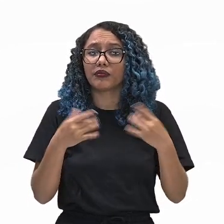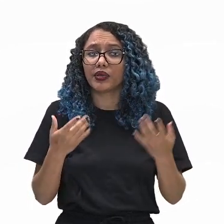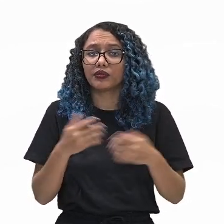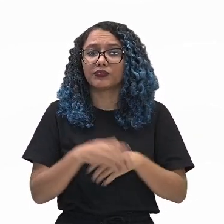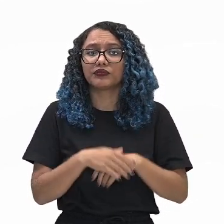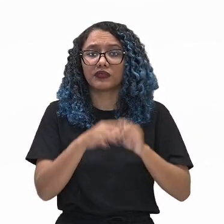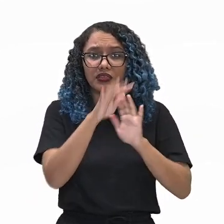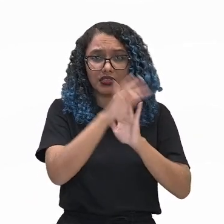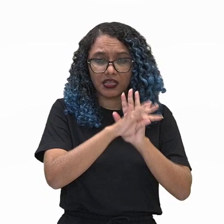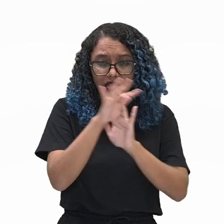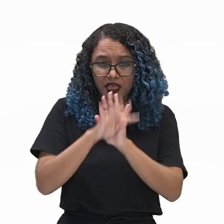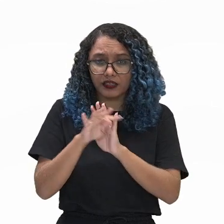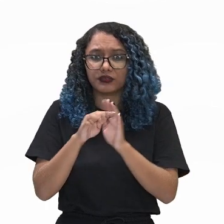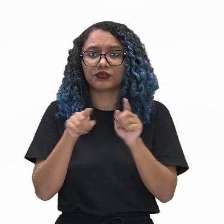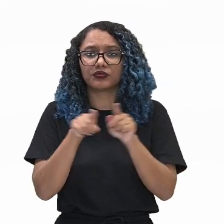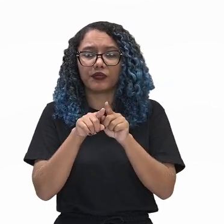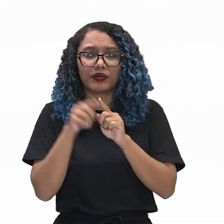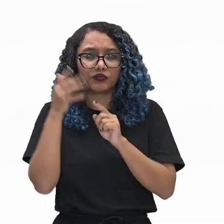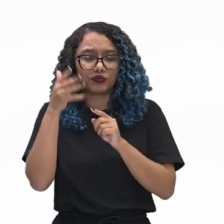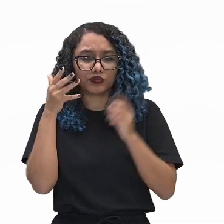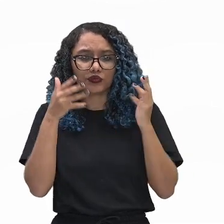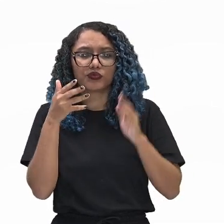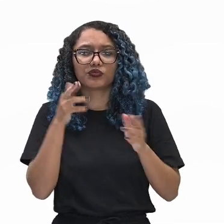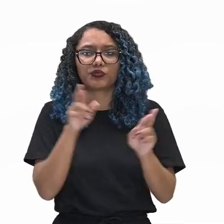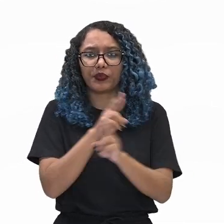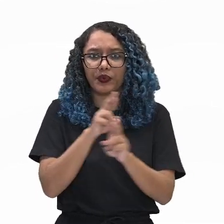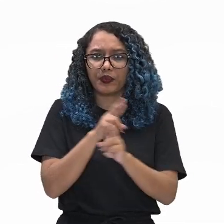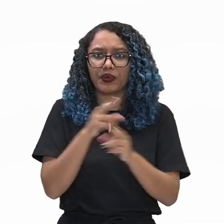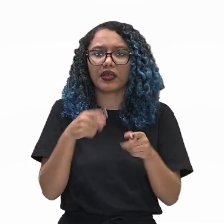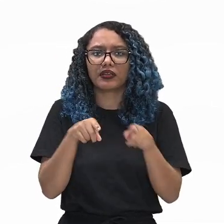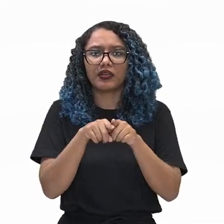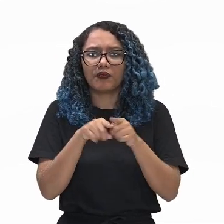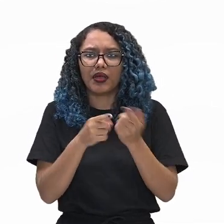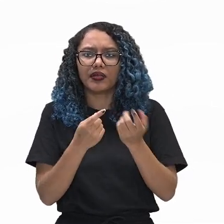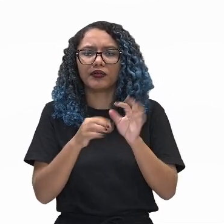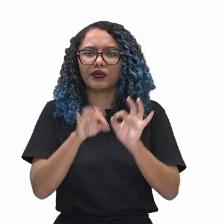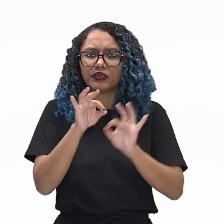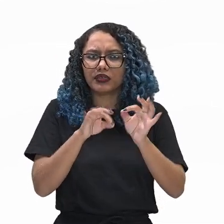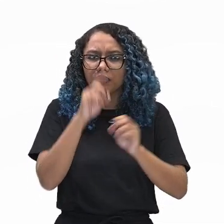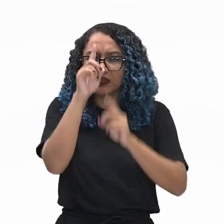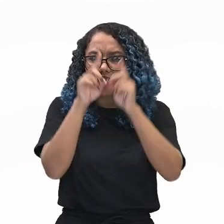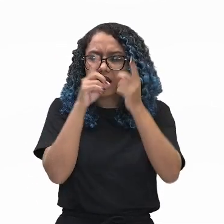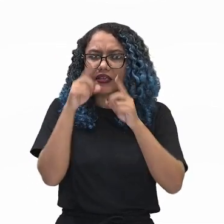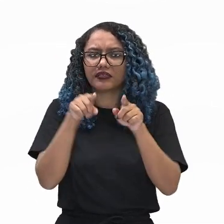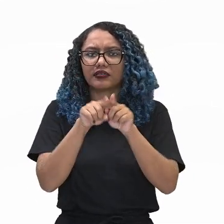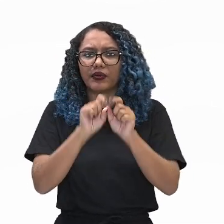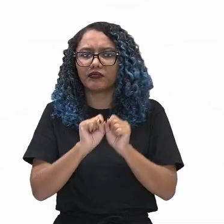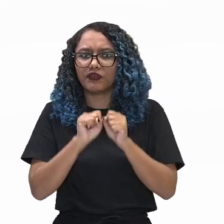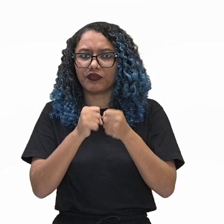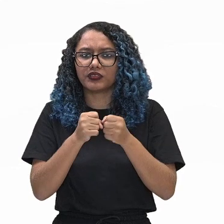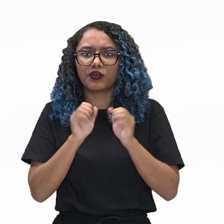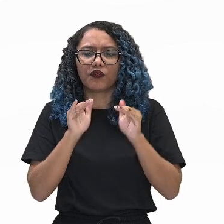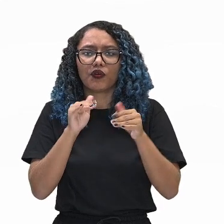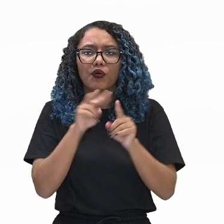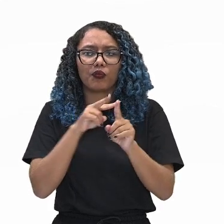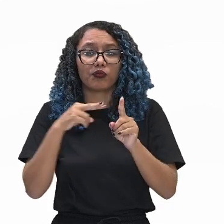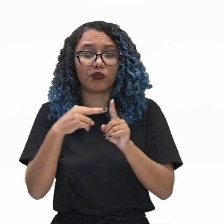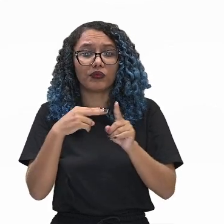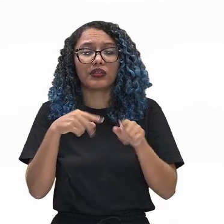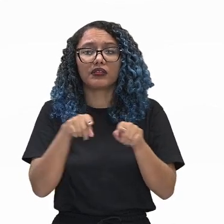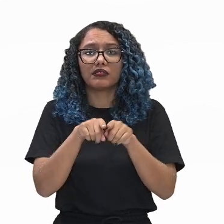Nós temos relações entre textos e discursos, articulação de ideias em defesa do ponto de